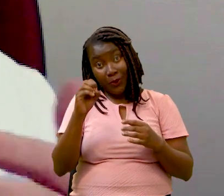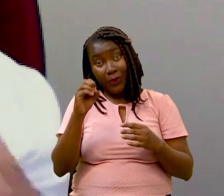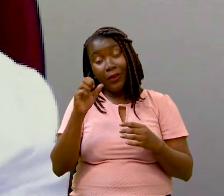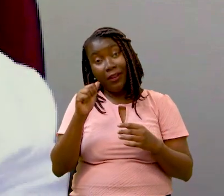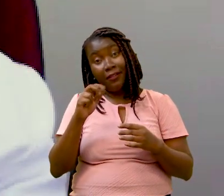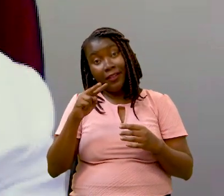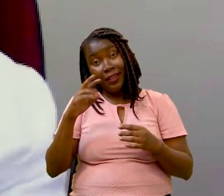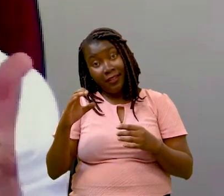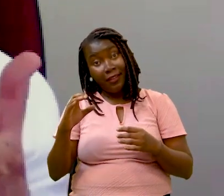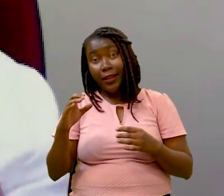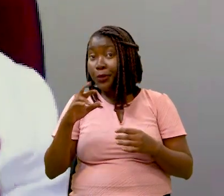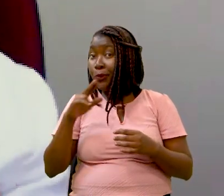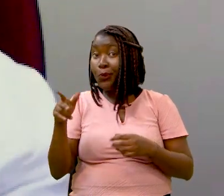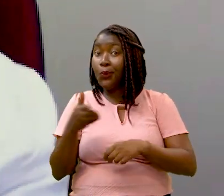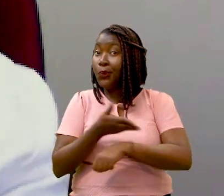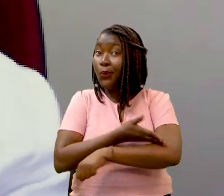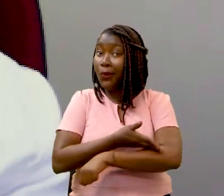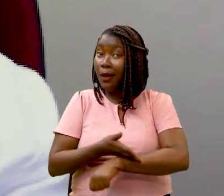um AVC.